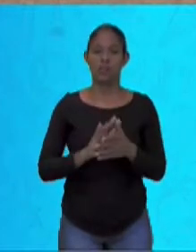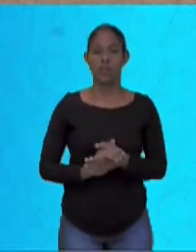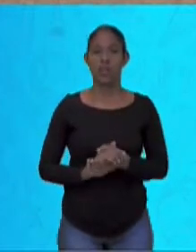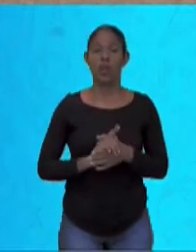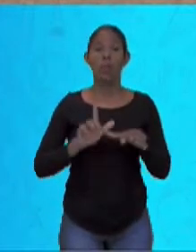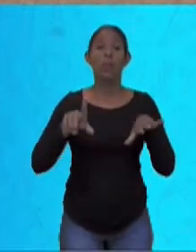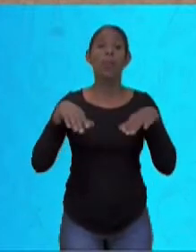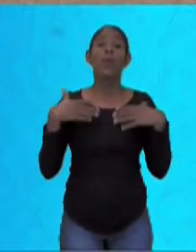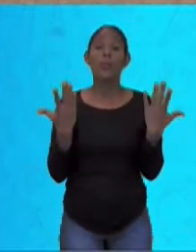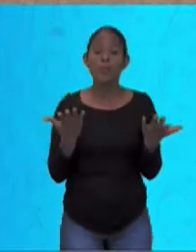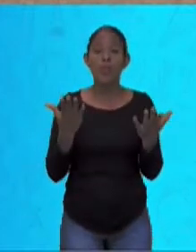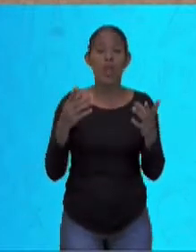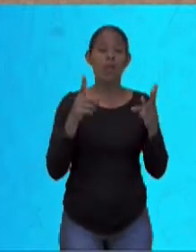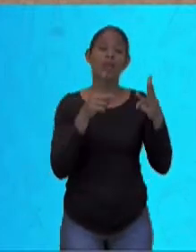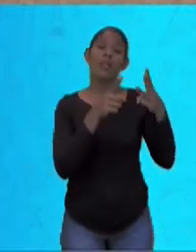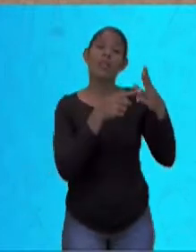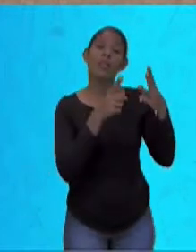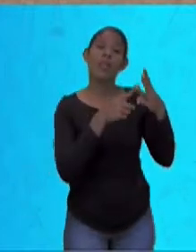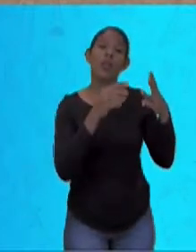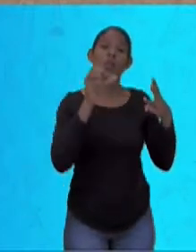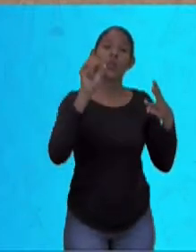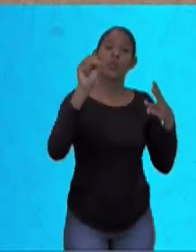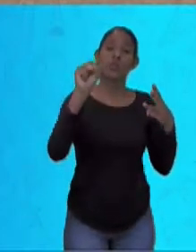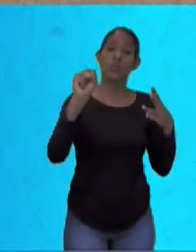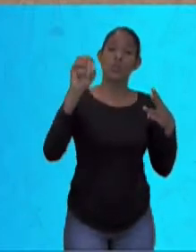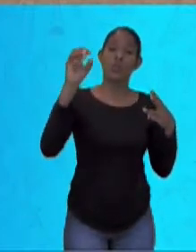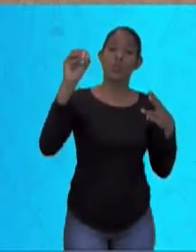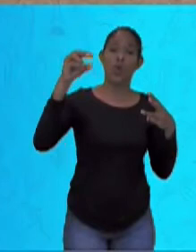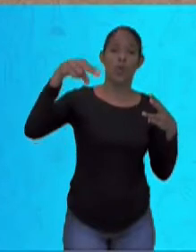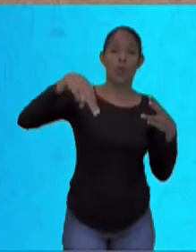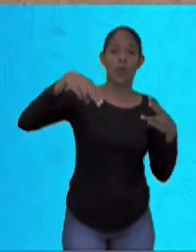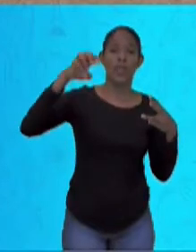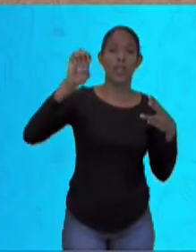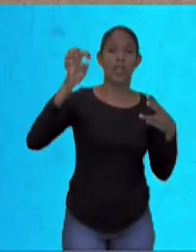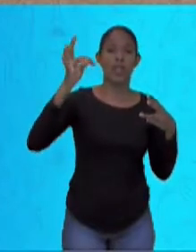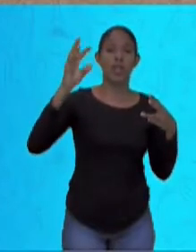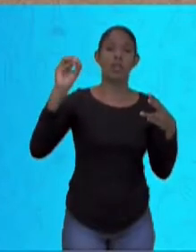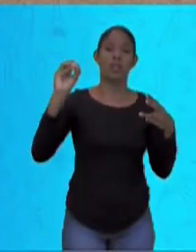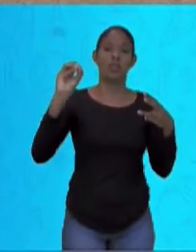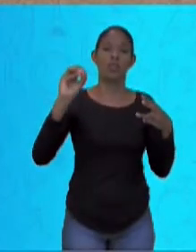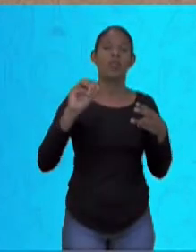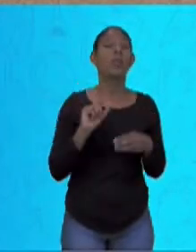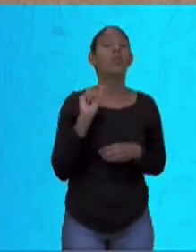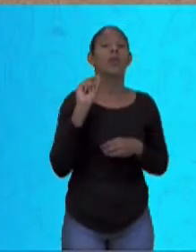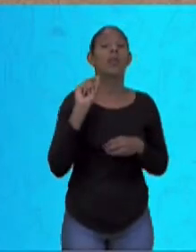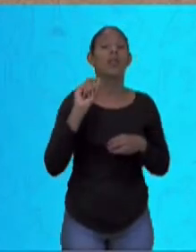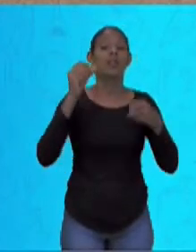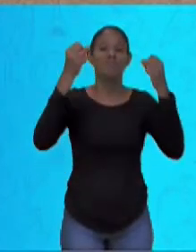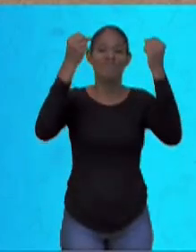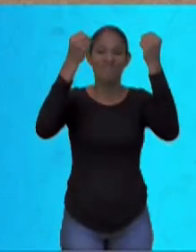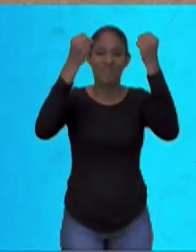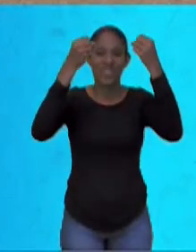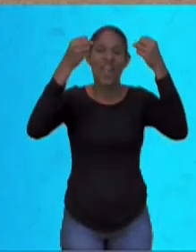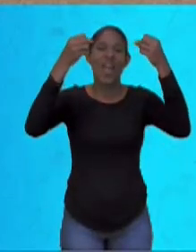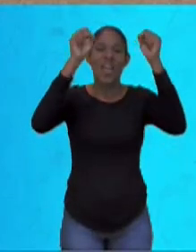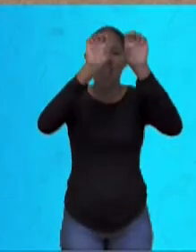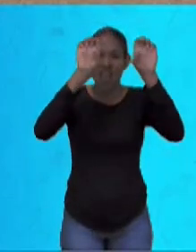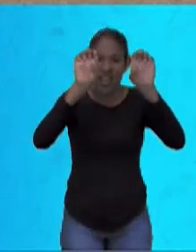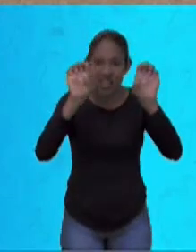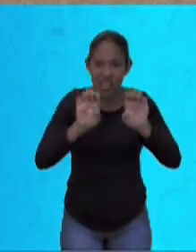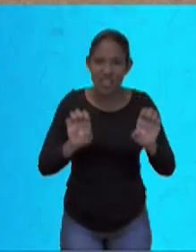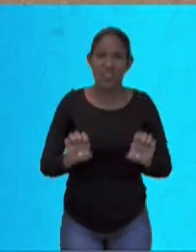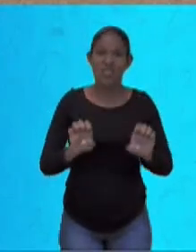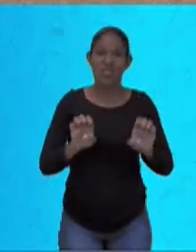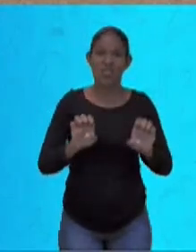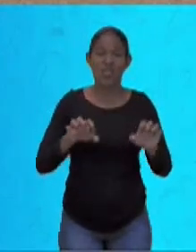soneto? Soneto é apenas uma estrutura específica. Isso mesmo, de quantidade de